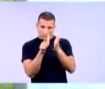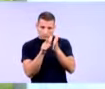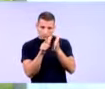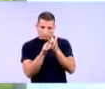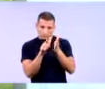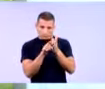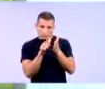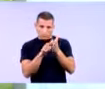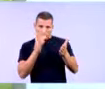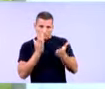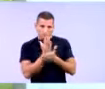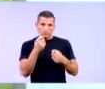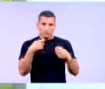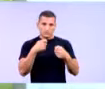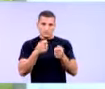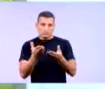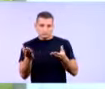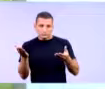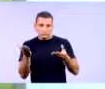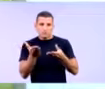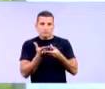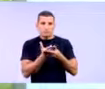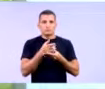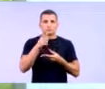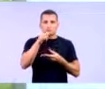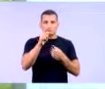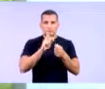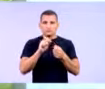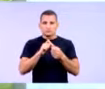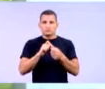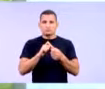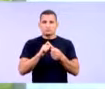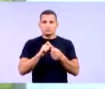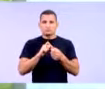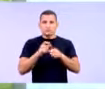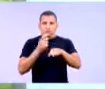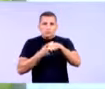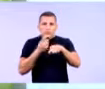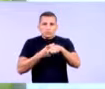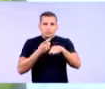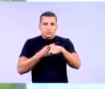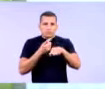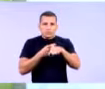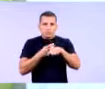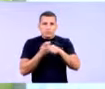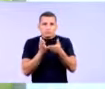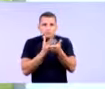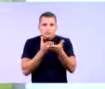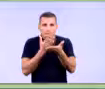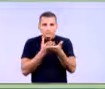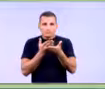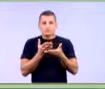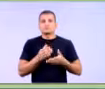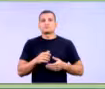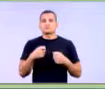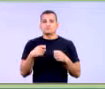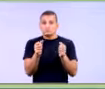quando você fizer a capa dura do teu trabalho, e aí tem que ter essa folha de aprovação junto,